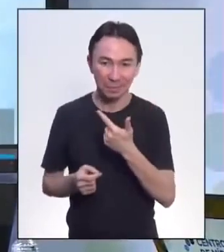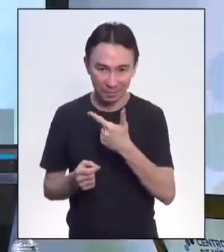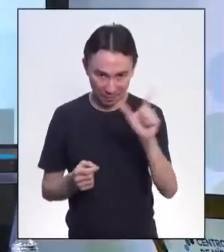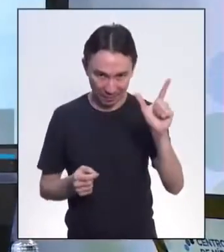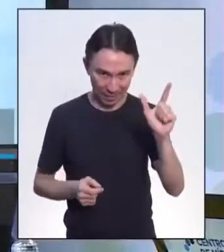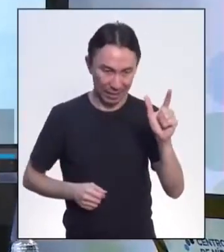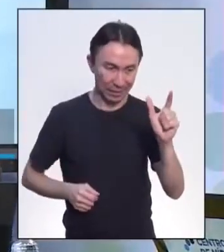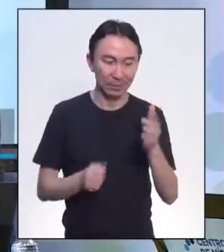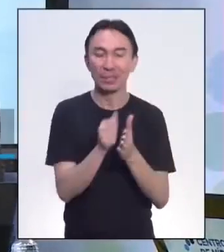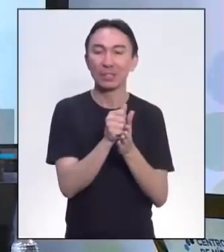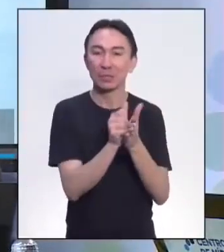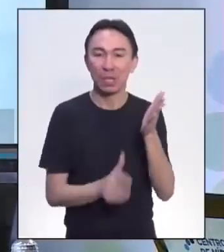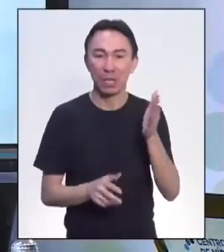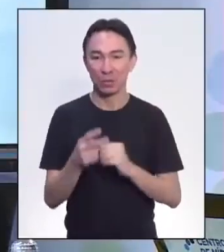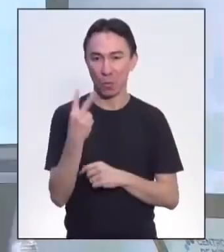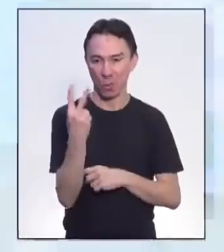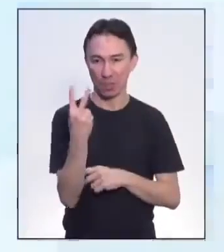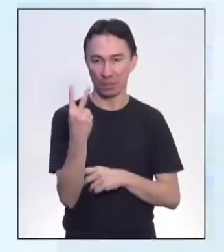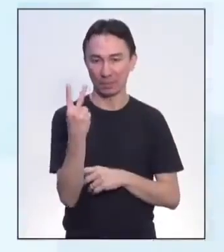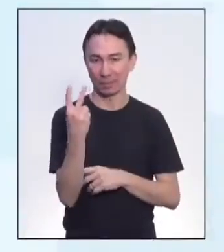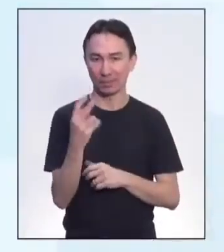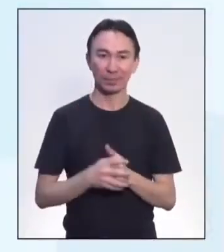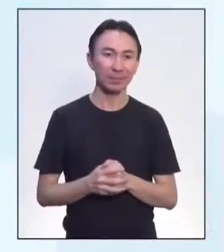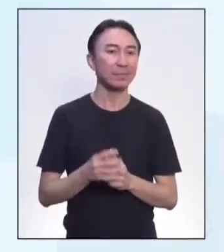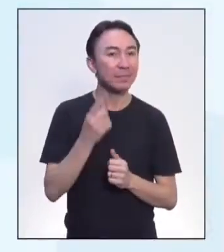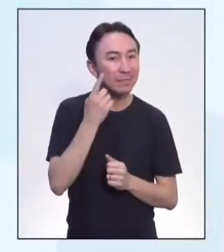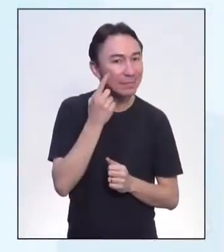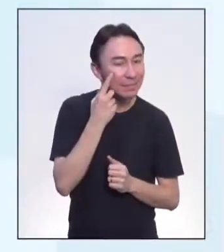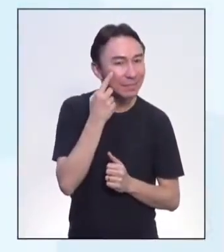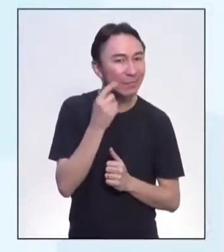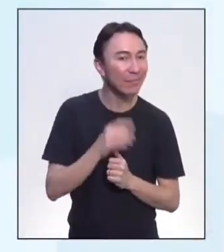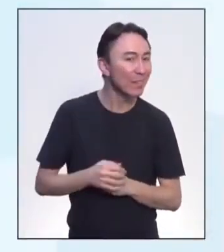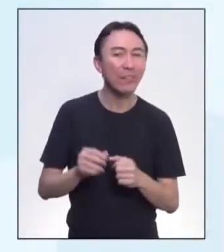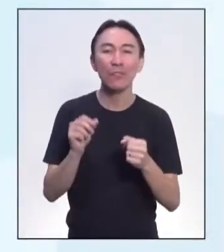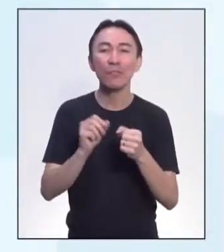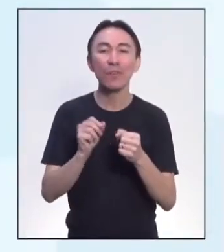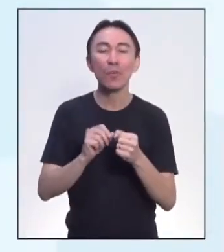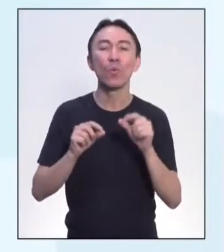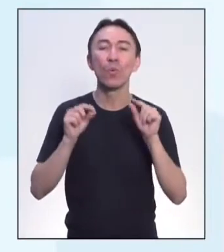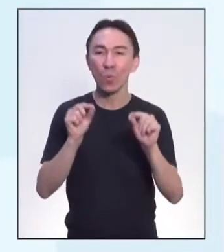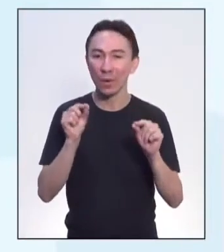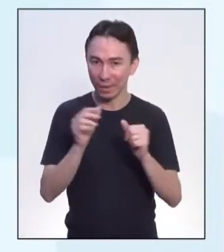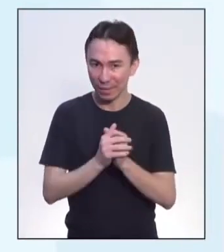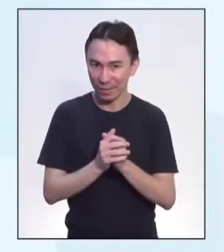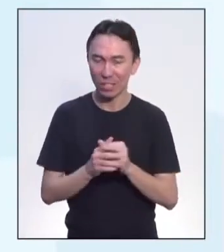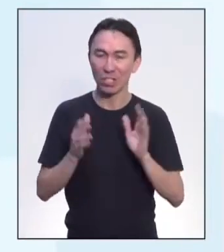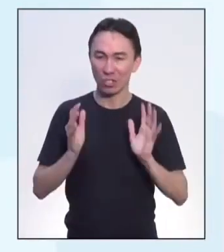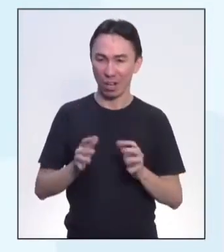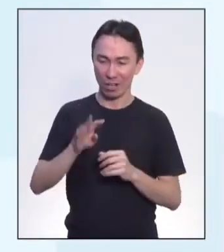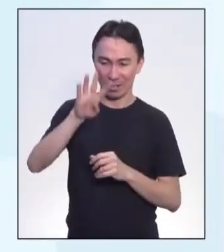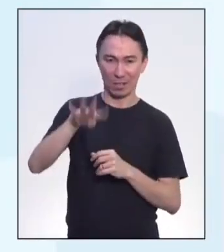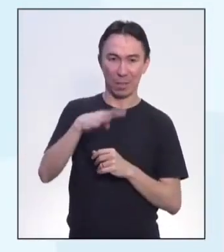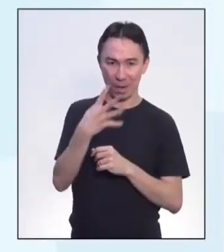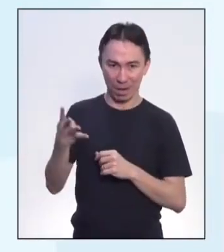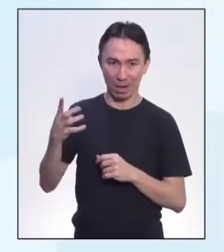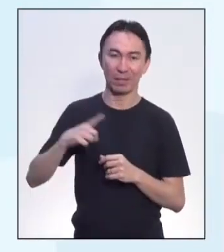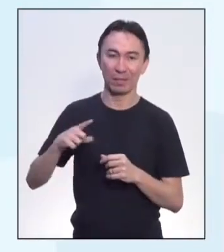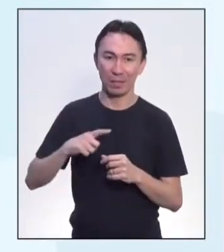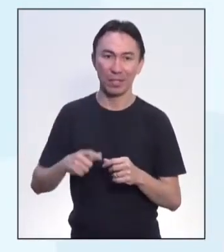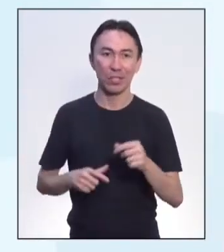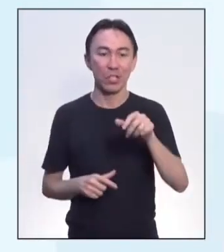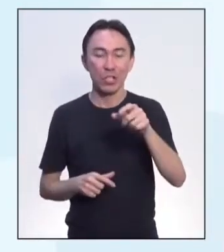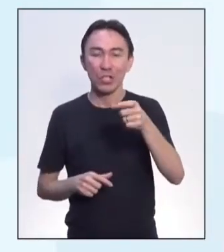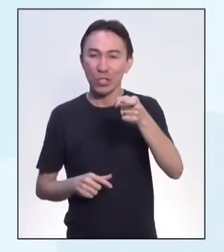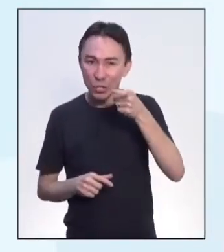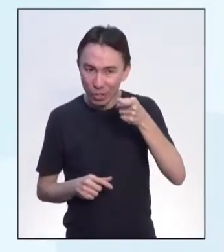Atividade 2. Muito bem, esse mesmo. Olha, o que eu fiz agora? Eu peguei a tabela que eu já tinha com o x e com a minha primeira